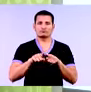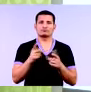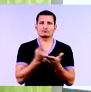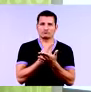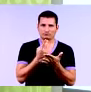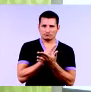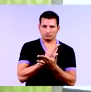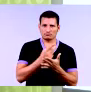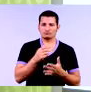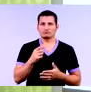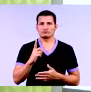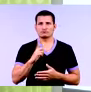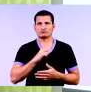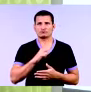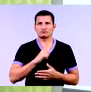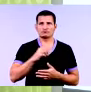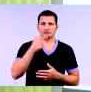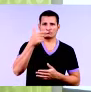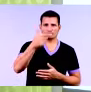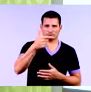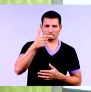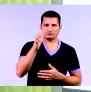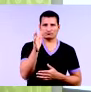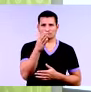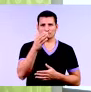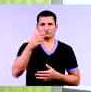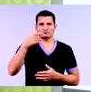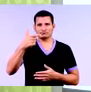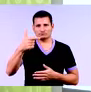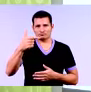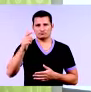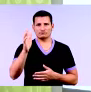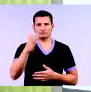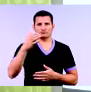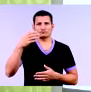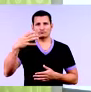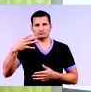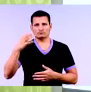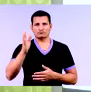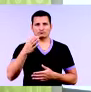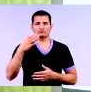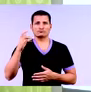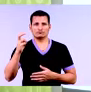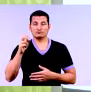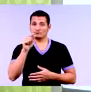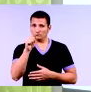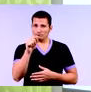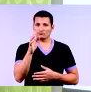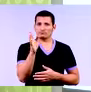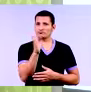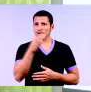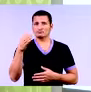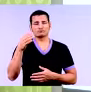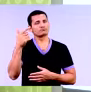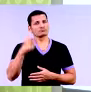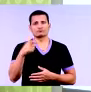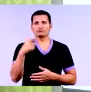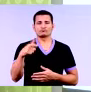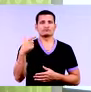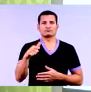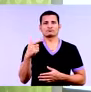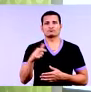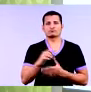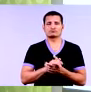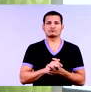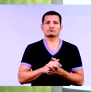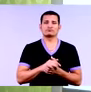que eu tenho 2 espaços, 4 espaços, 5. Esse espaço, ele não existe. O